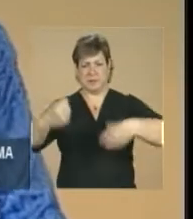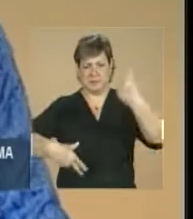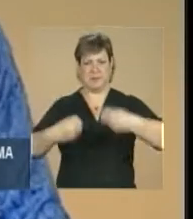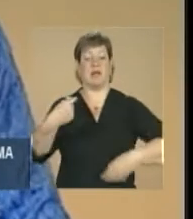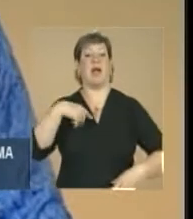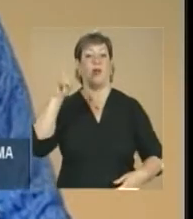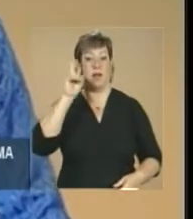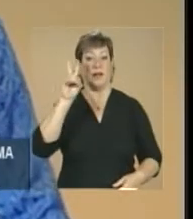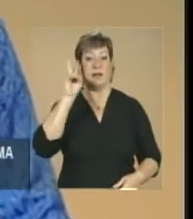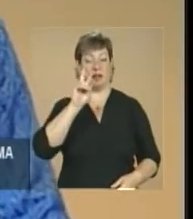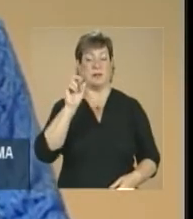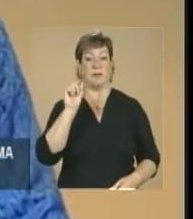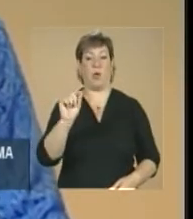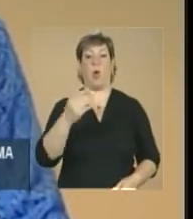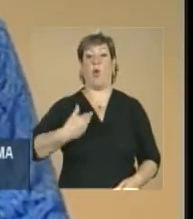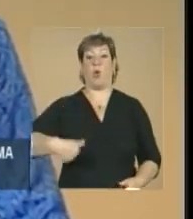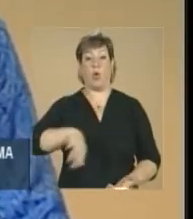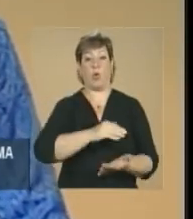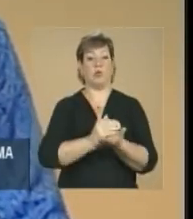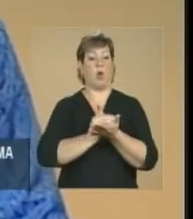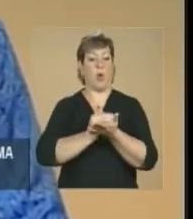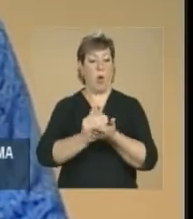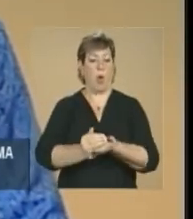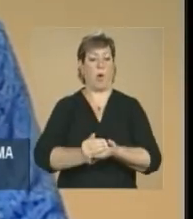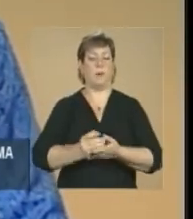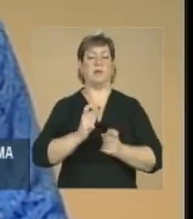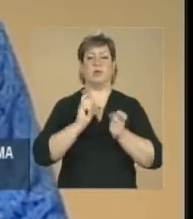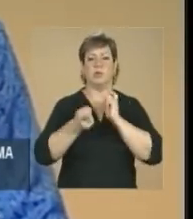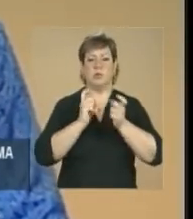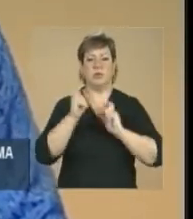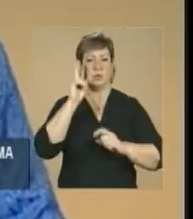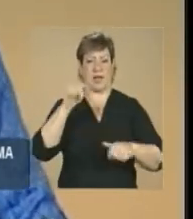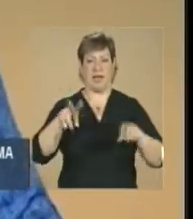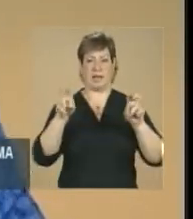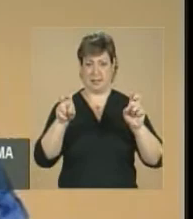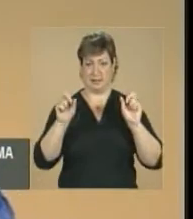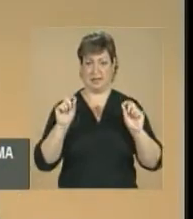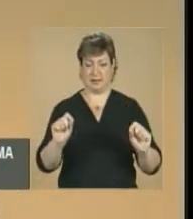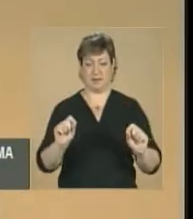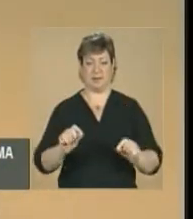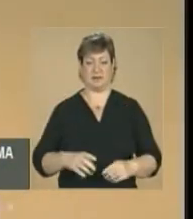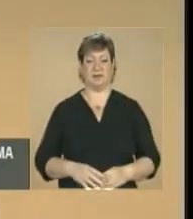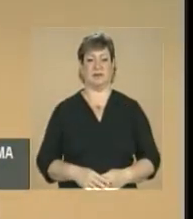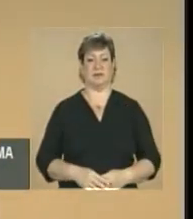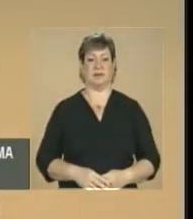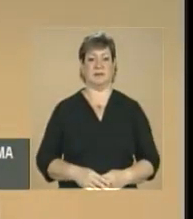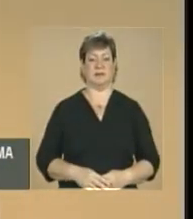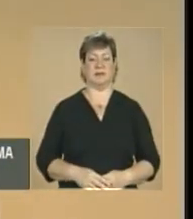lembro que nós começamos a discutir essa questão da